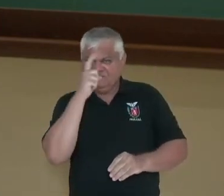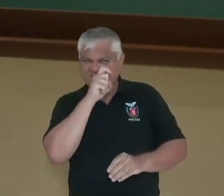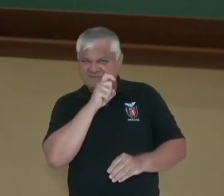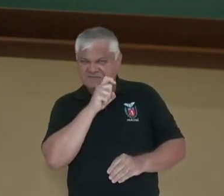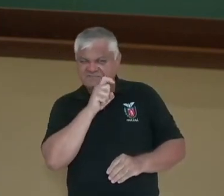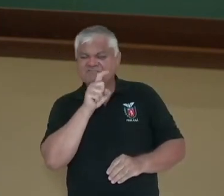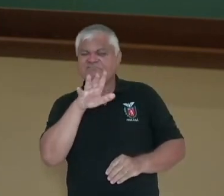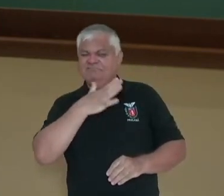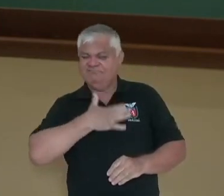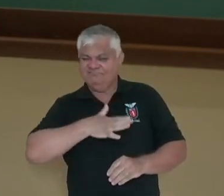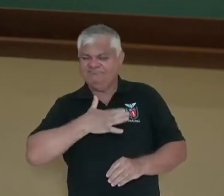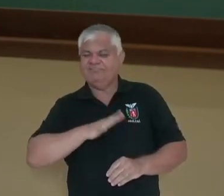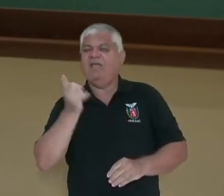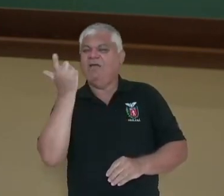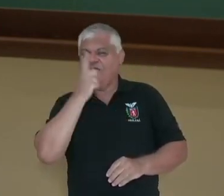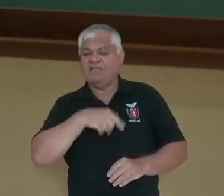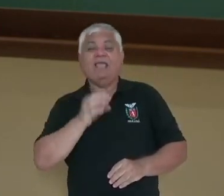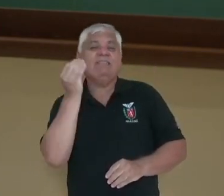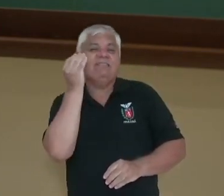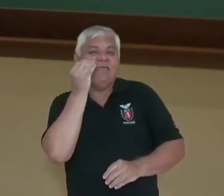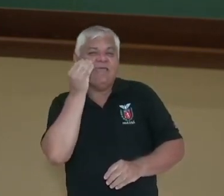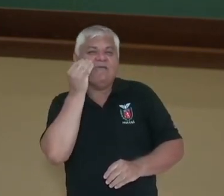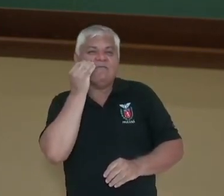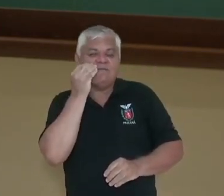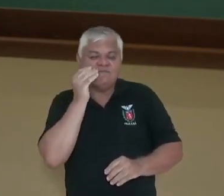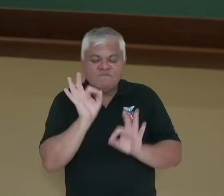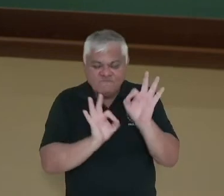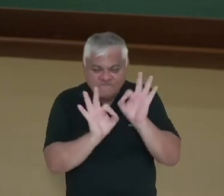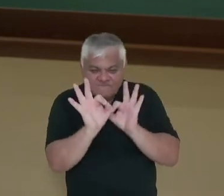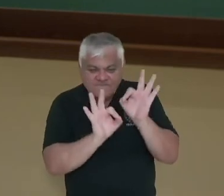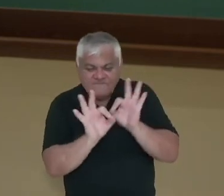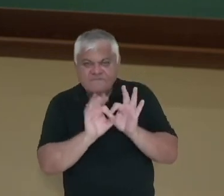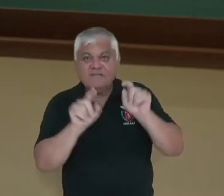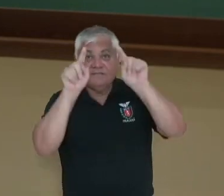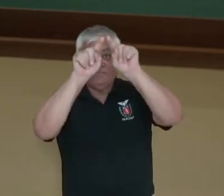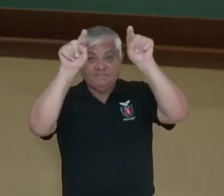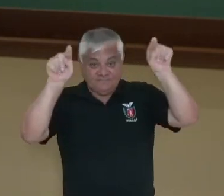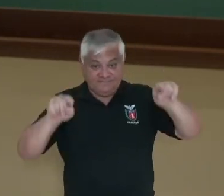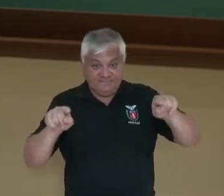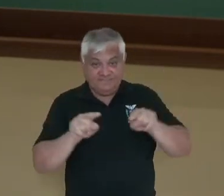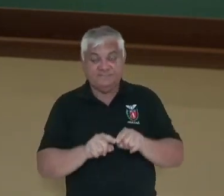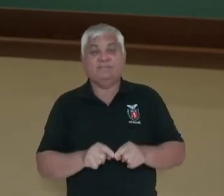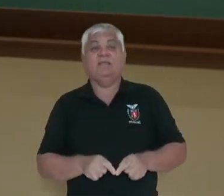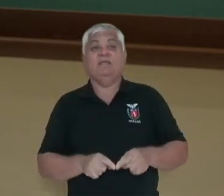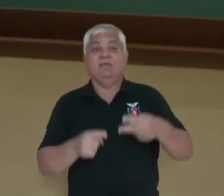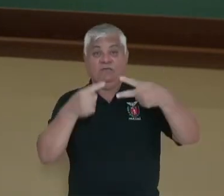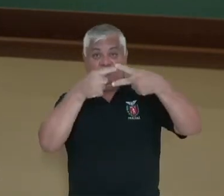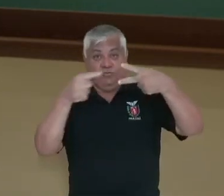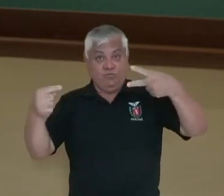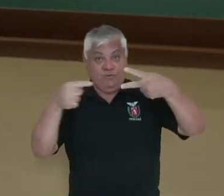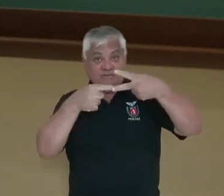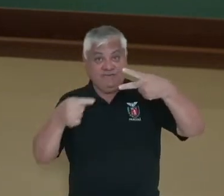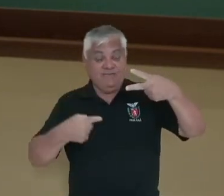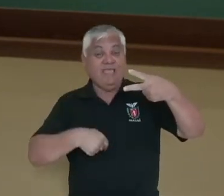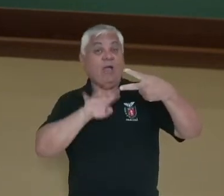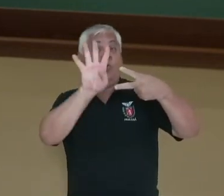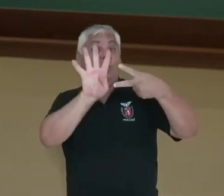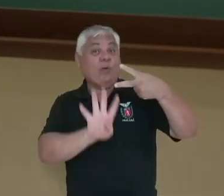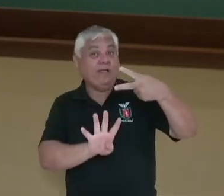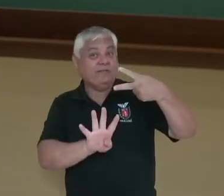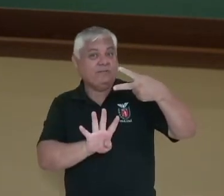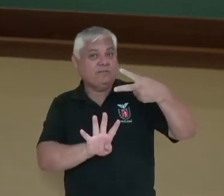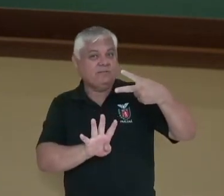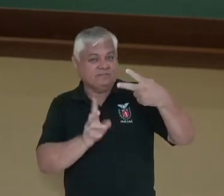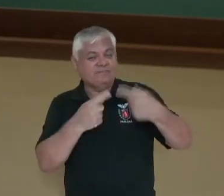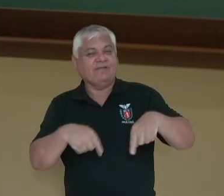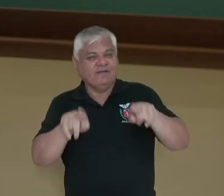pessoal, mas não é. Então, tentem ao menos construir essa matriz, que ela tem que conter 2 linhas e 4 colunas. E